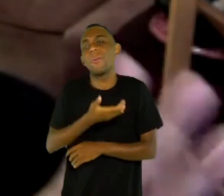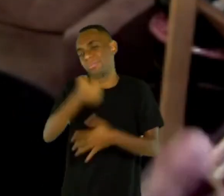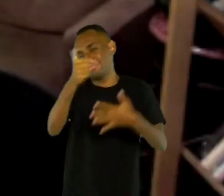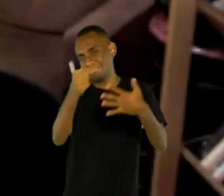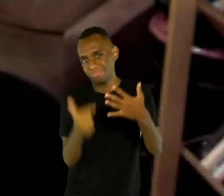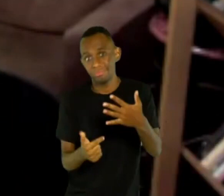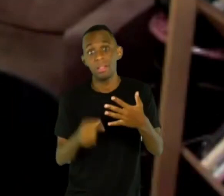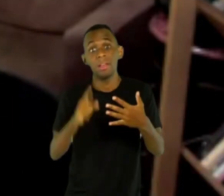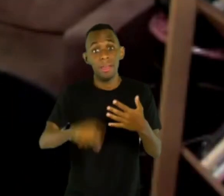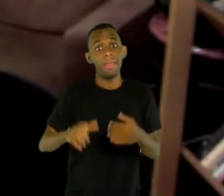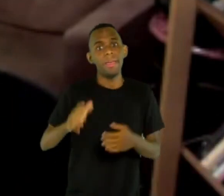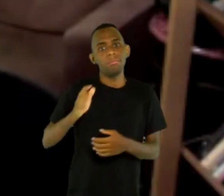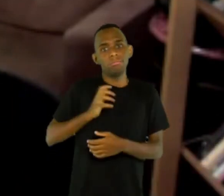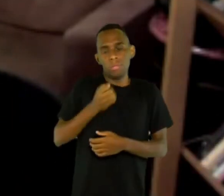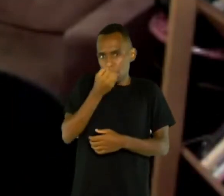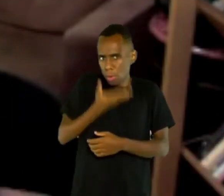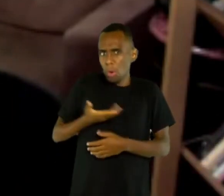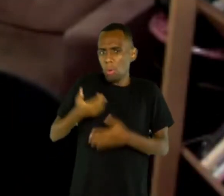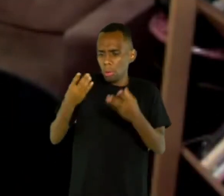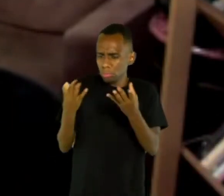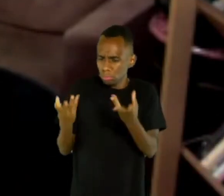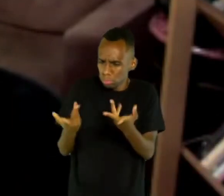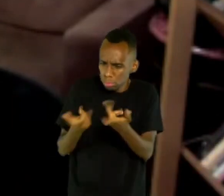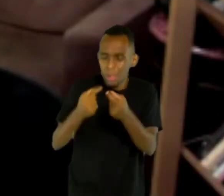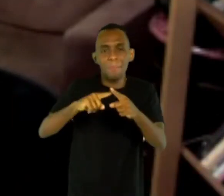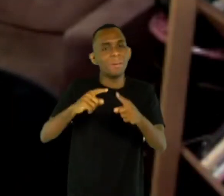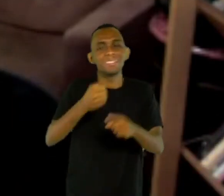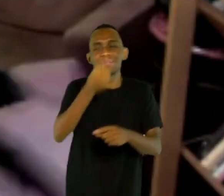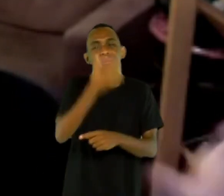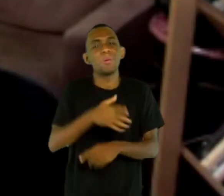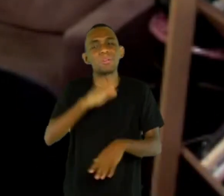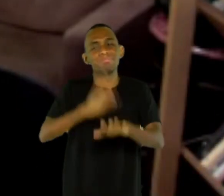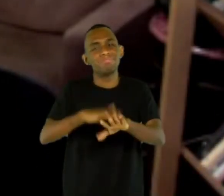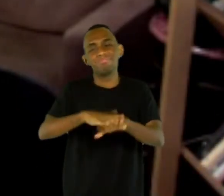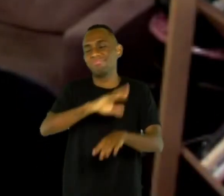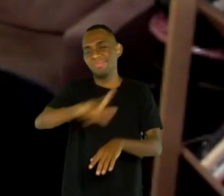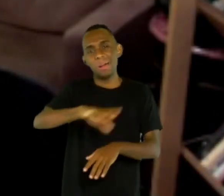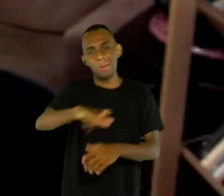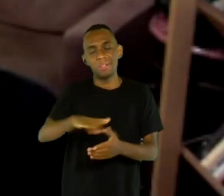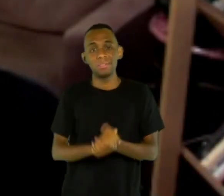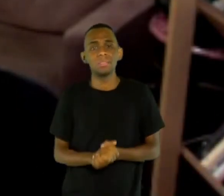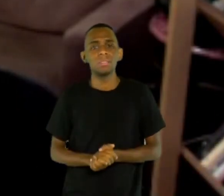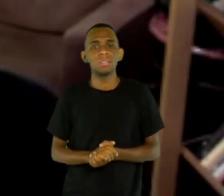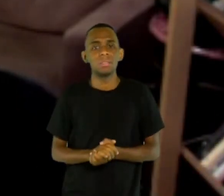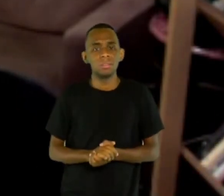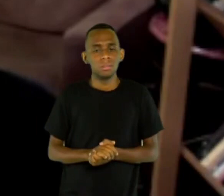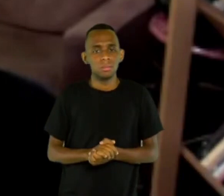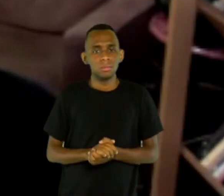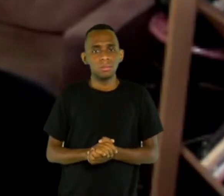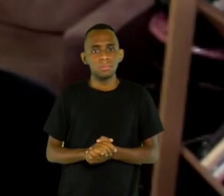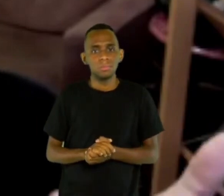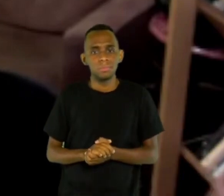rica, mas ela não é boa, toda ela, né? E quem são os nossos melhores